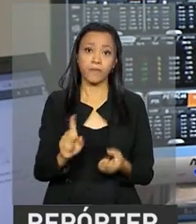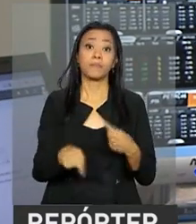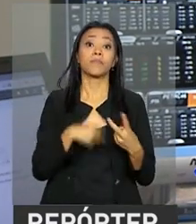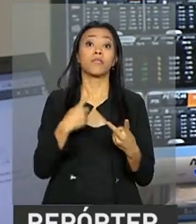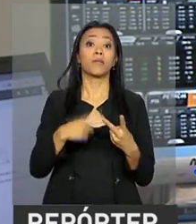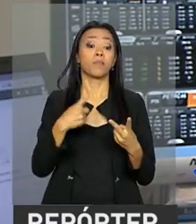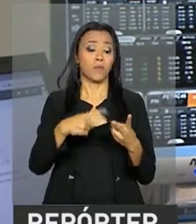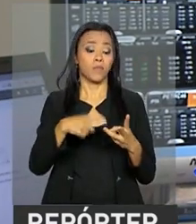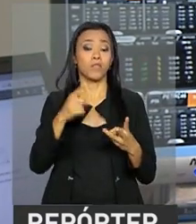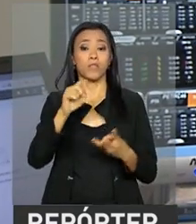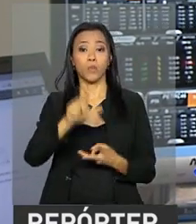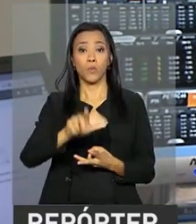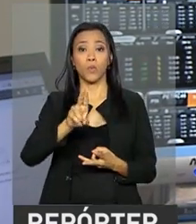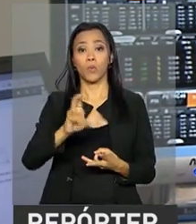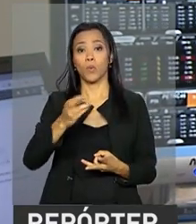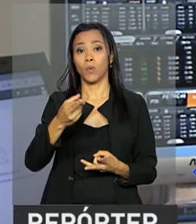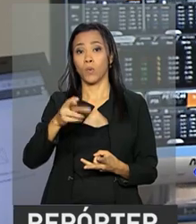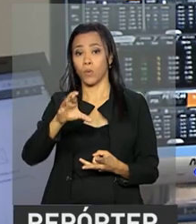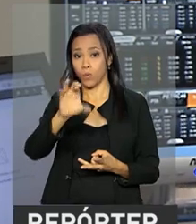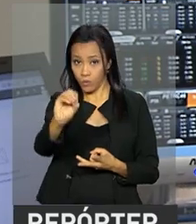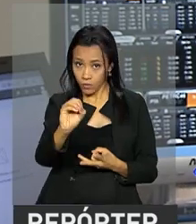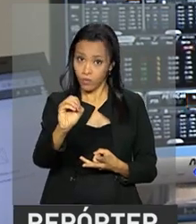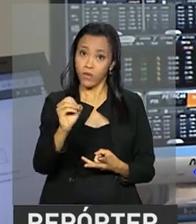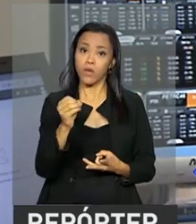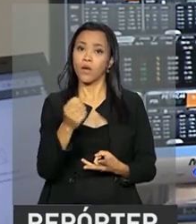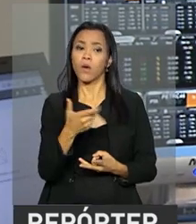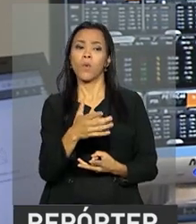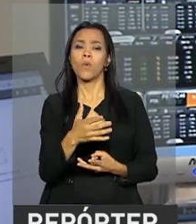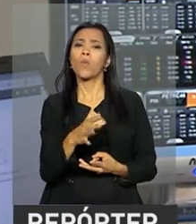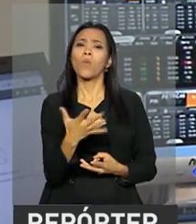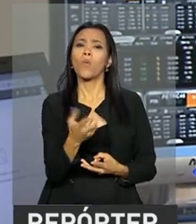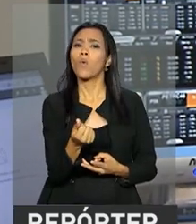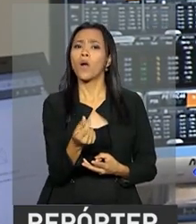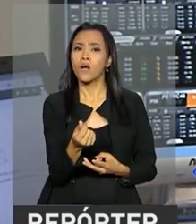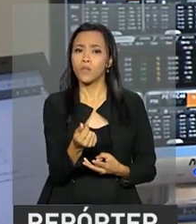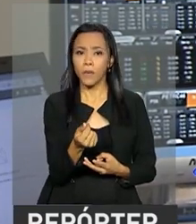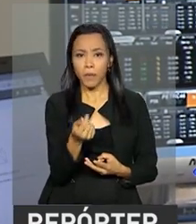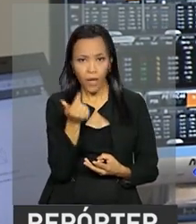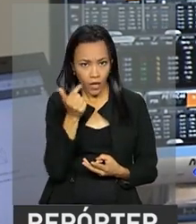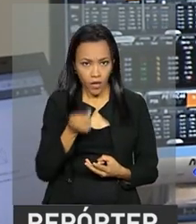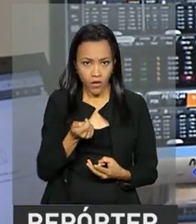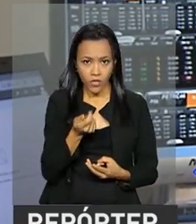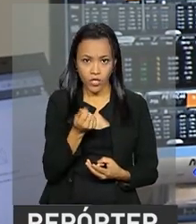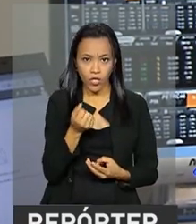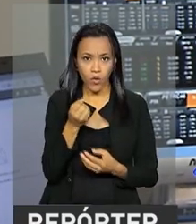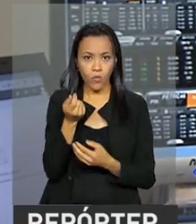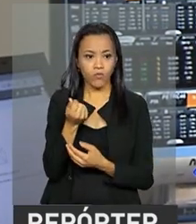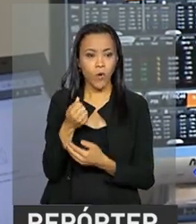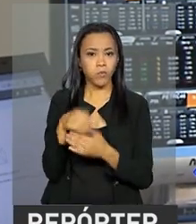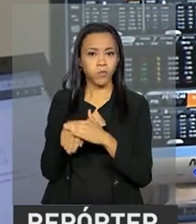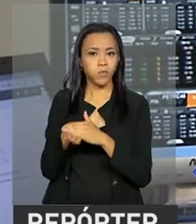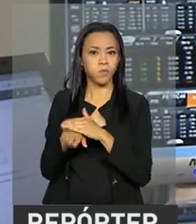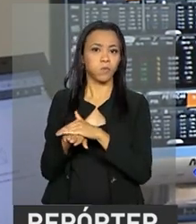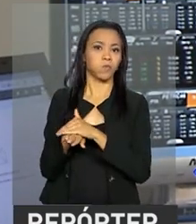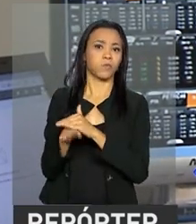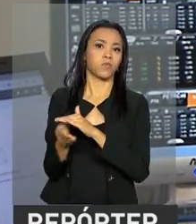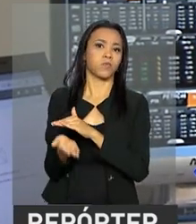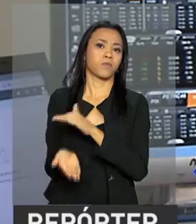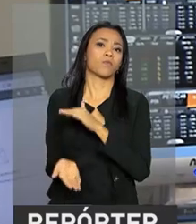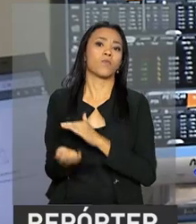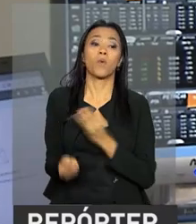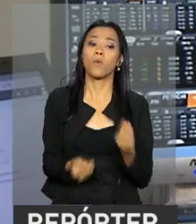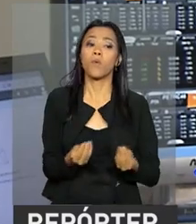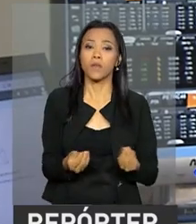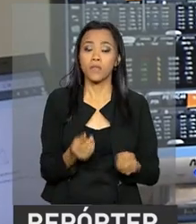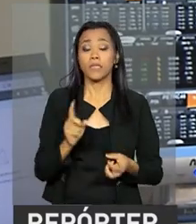depois o lucro do acionista né quanto é que ele pretende de lucro ele vai colocar dentro desses prédio os impostos né